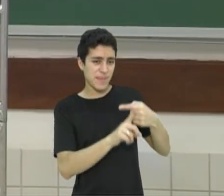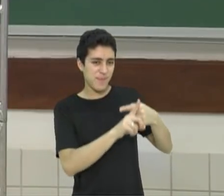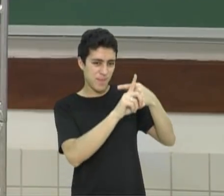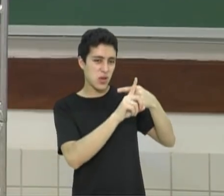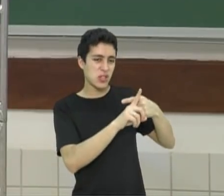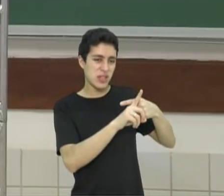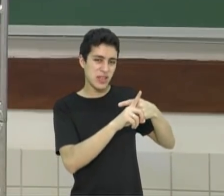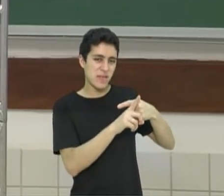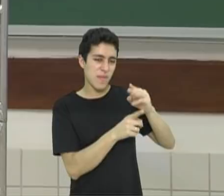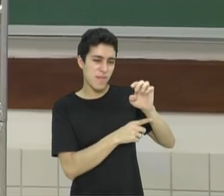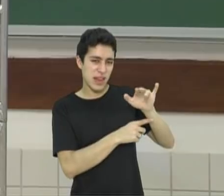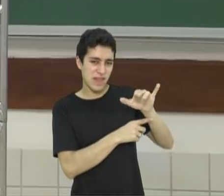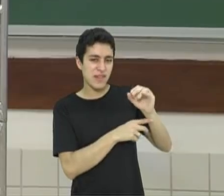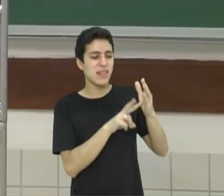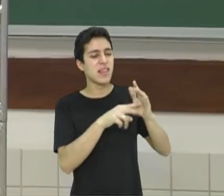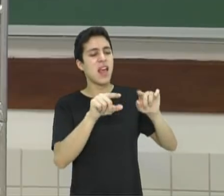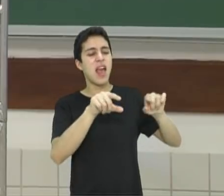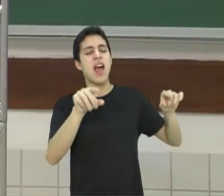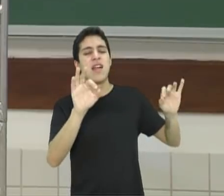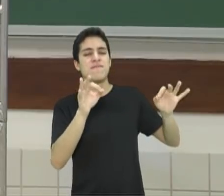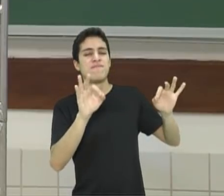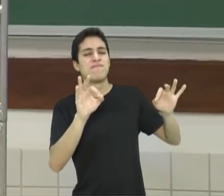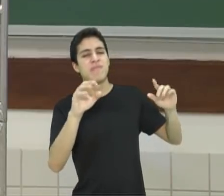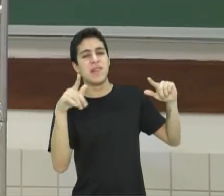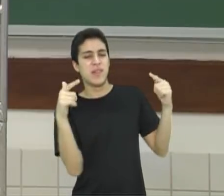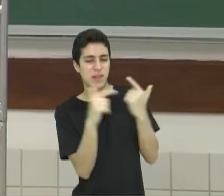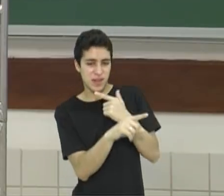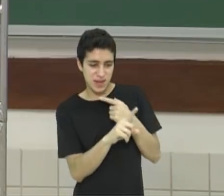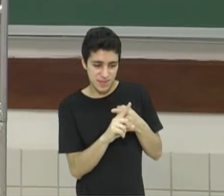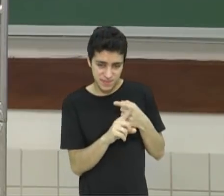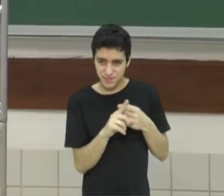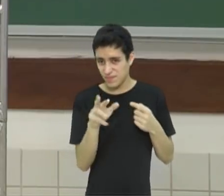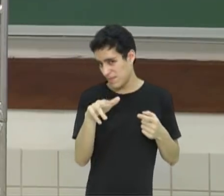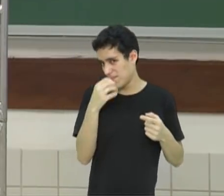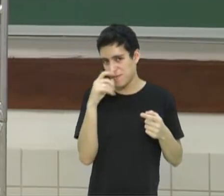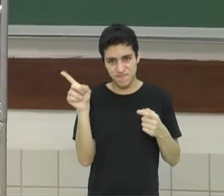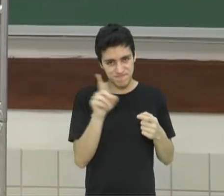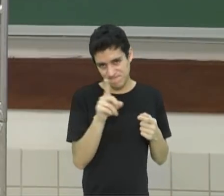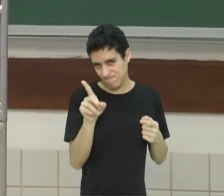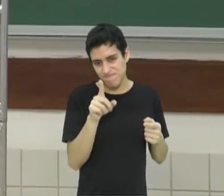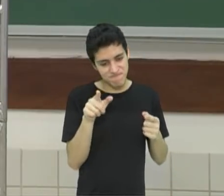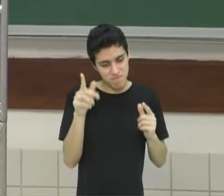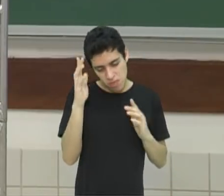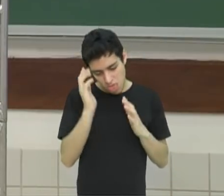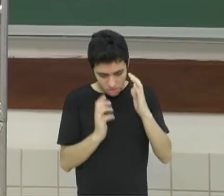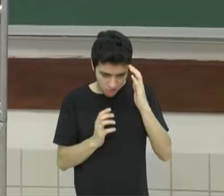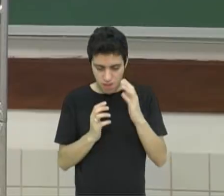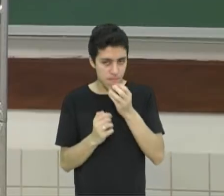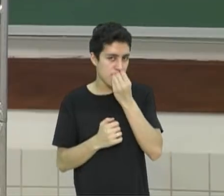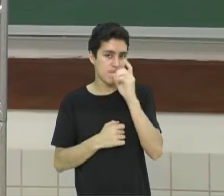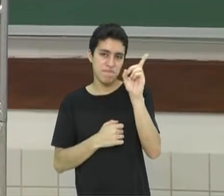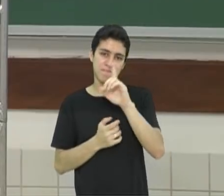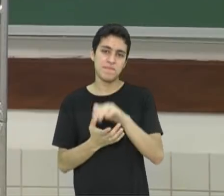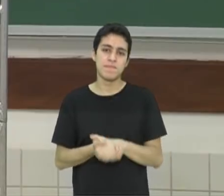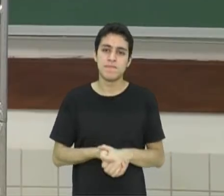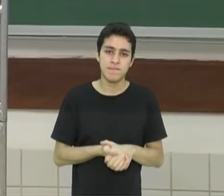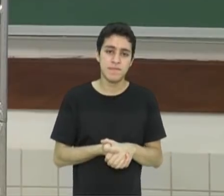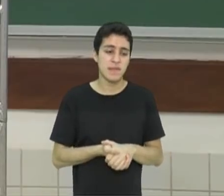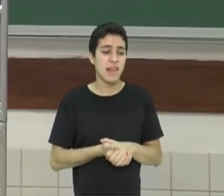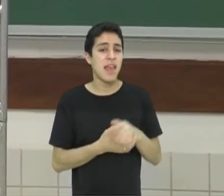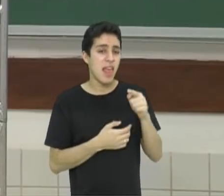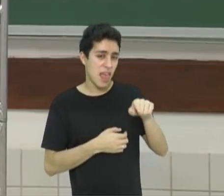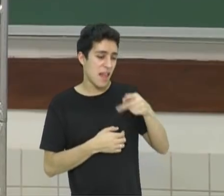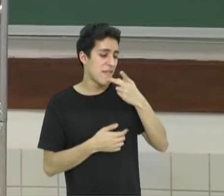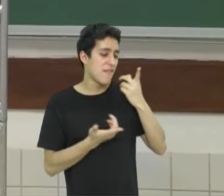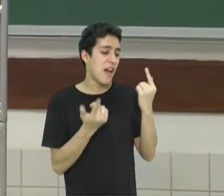benefício, ele está utilizando uma ironia. Por quê? Porque não é benéfico ter um derrame. Então, ele diz uma